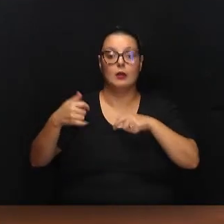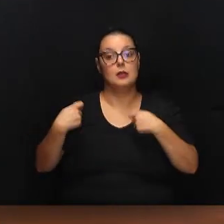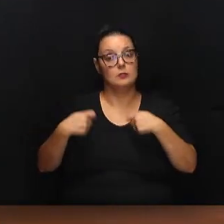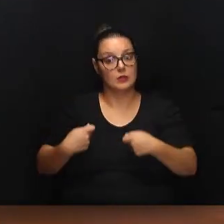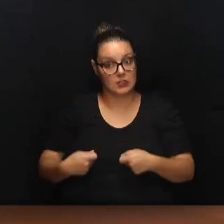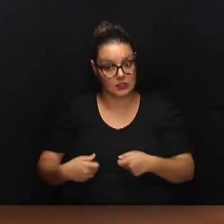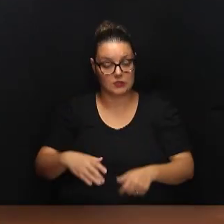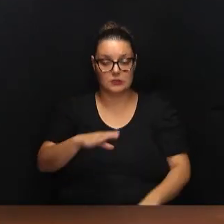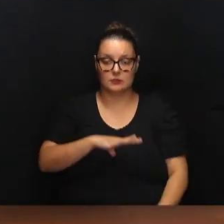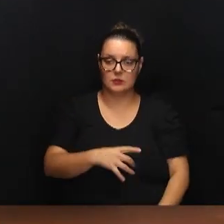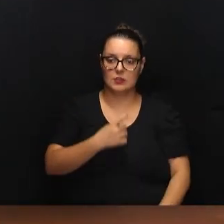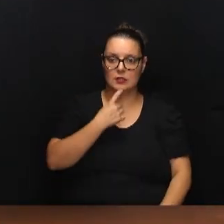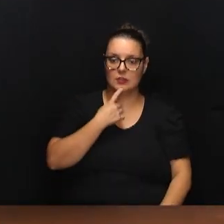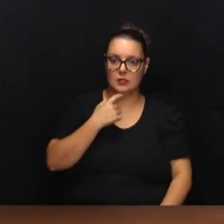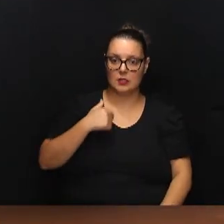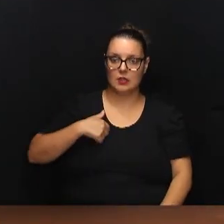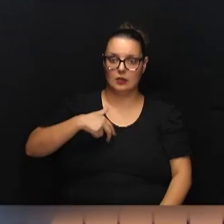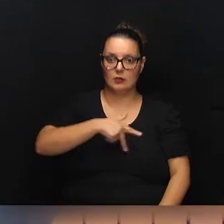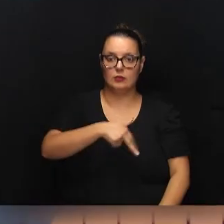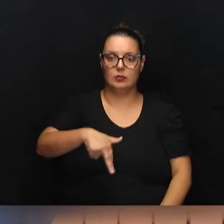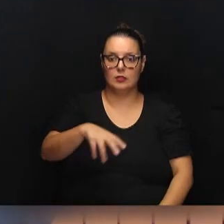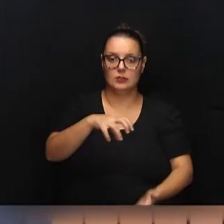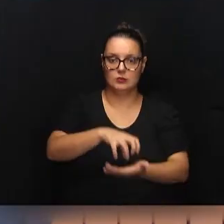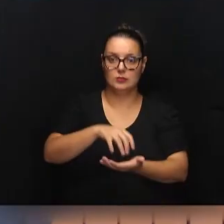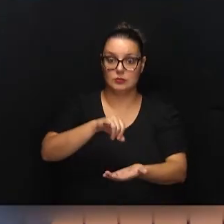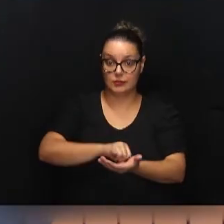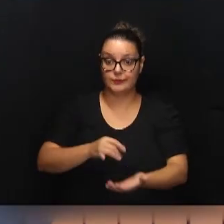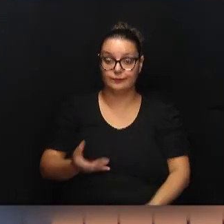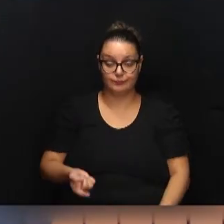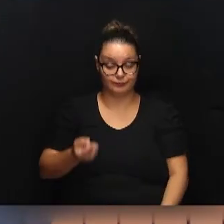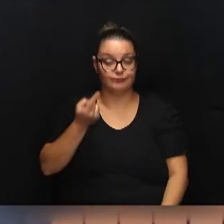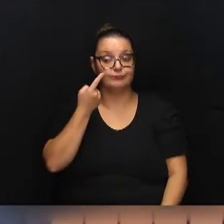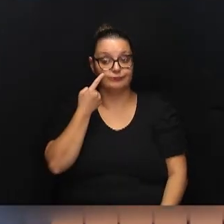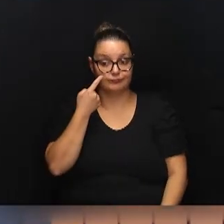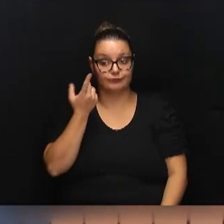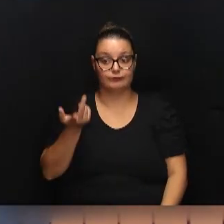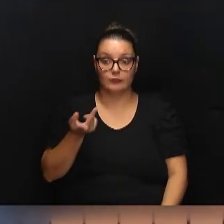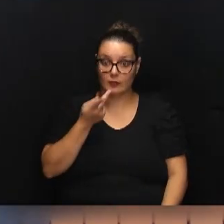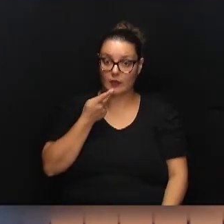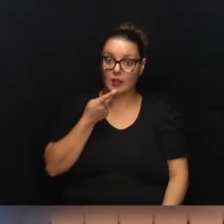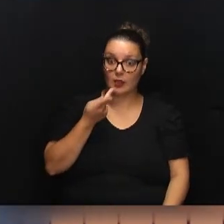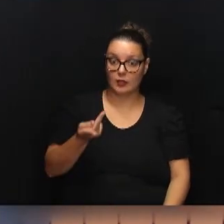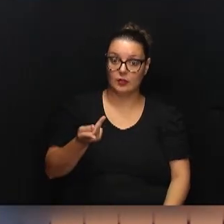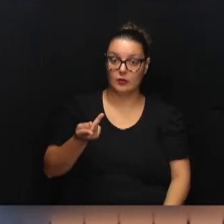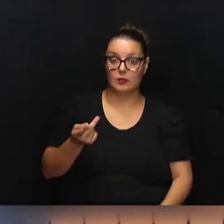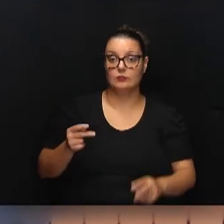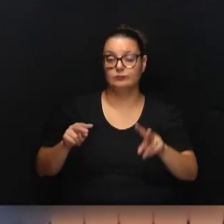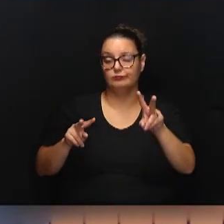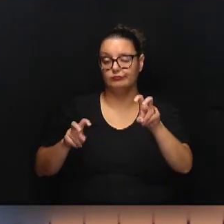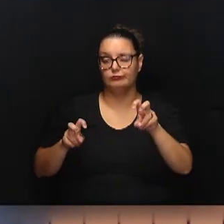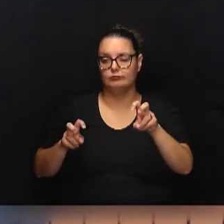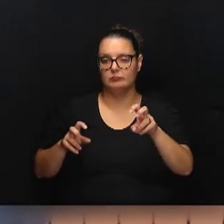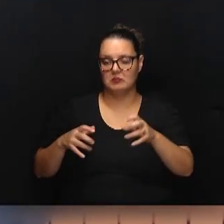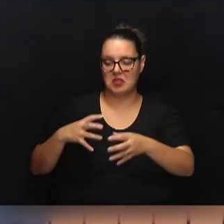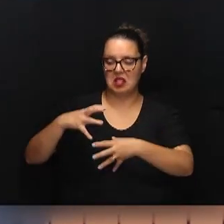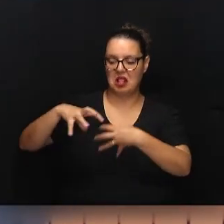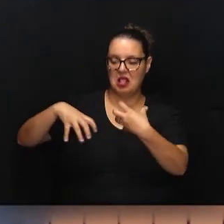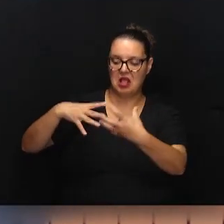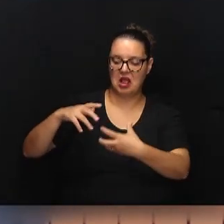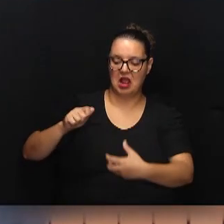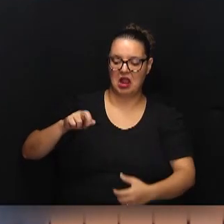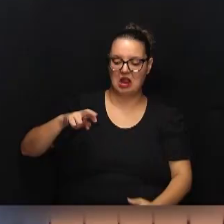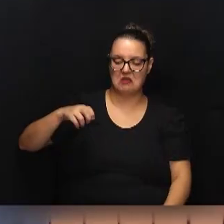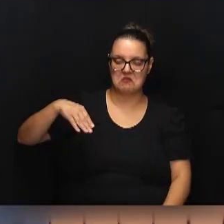de Campinas. Eu que ando muito no centro ali, a gente vê, vamos falar assim, o ditado correto, aqueles armengos